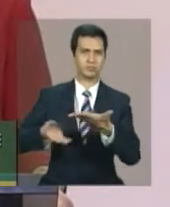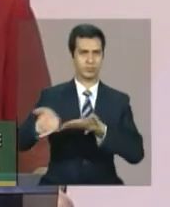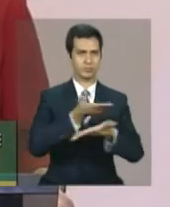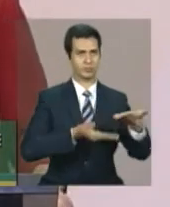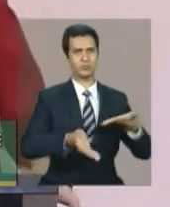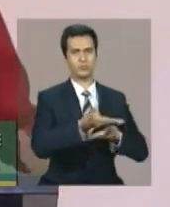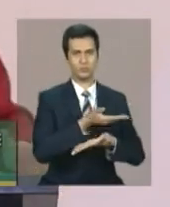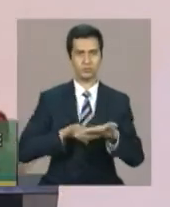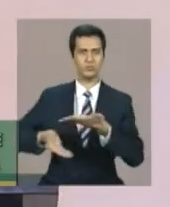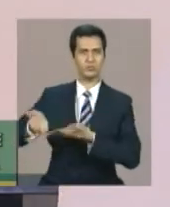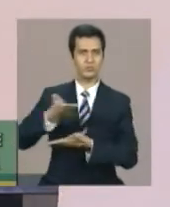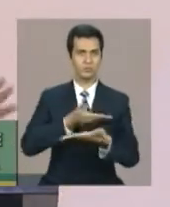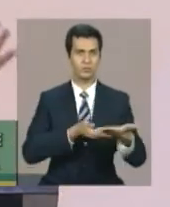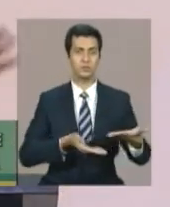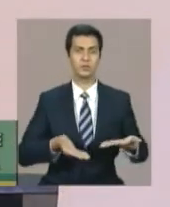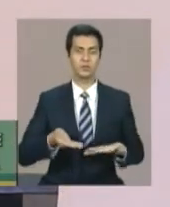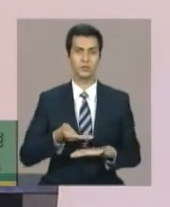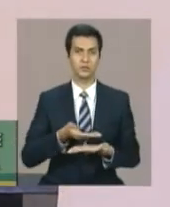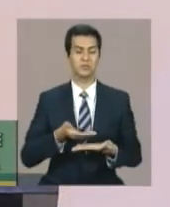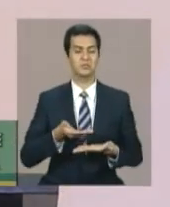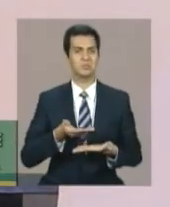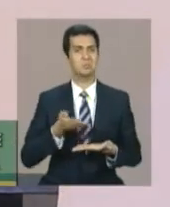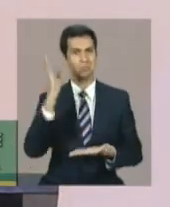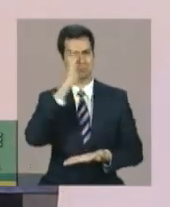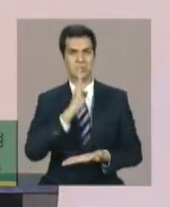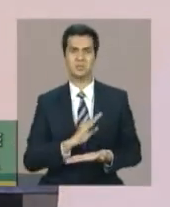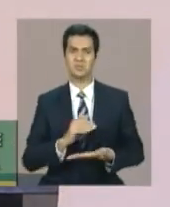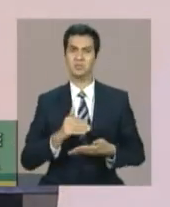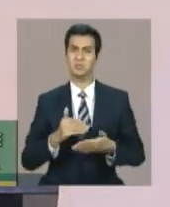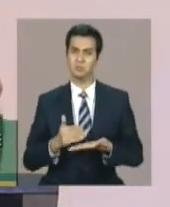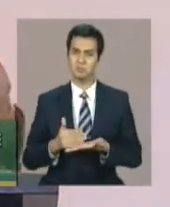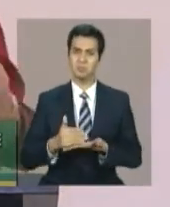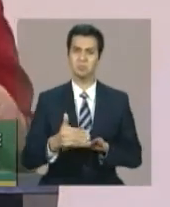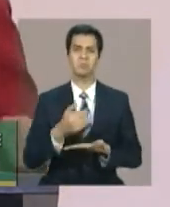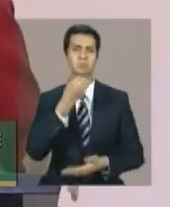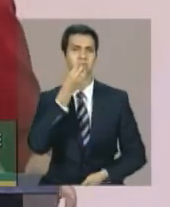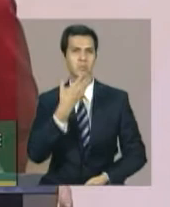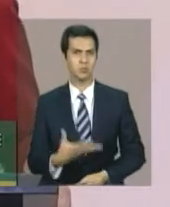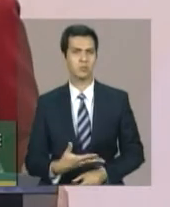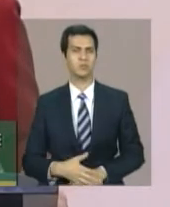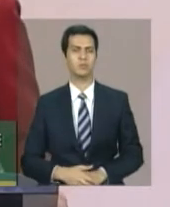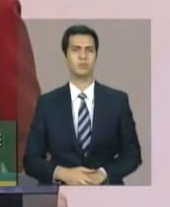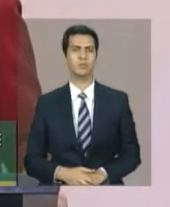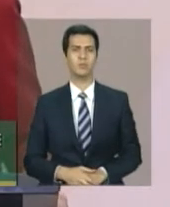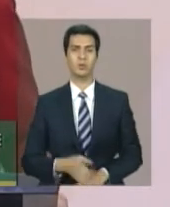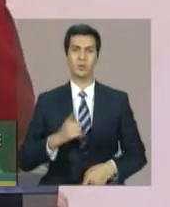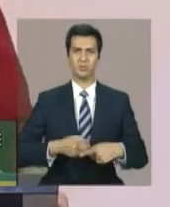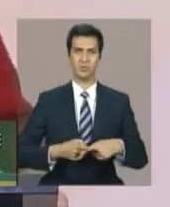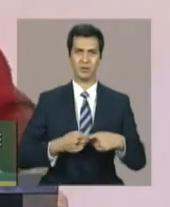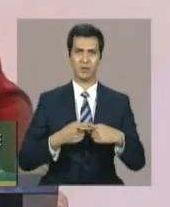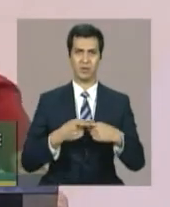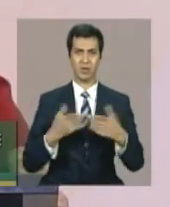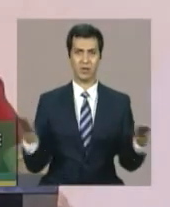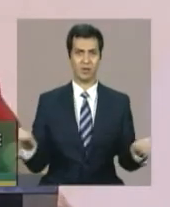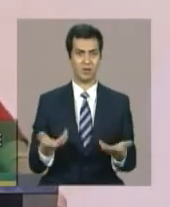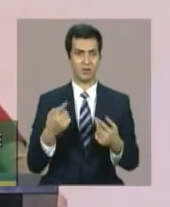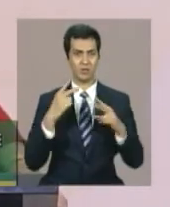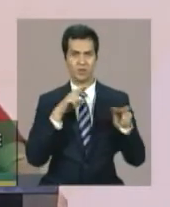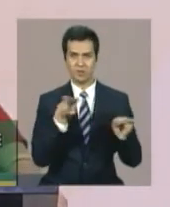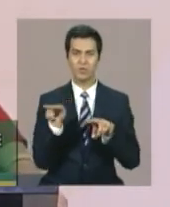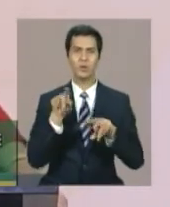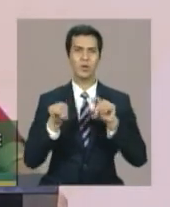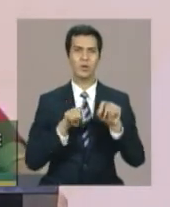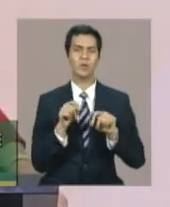ele está na vanguarda, porque nós não vemos aqui práticas como